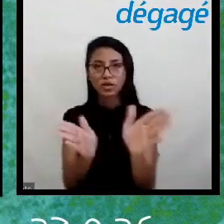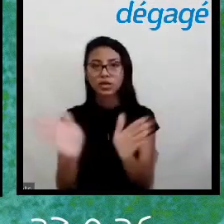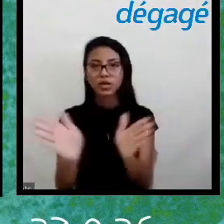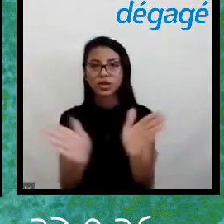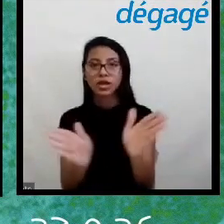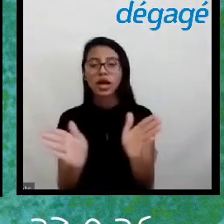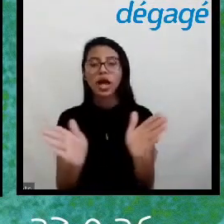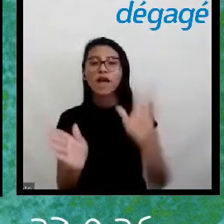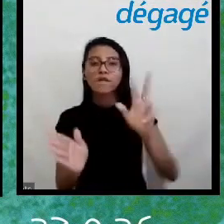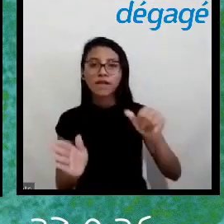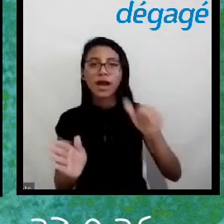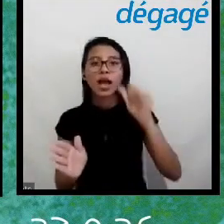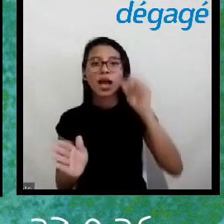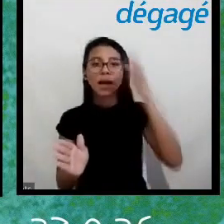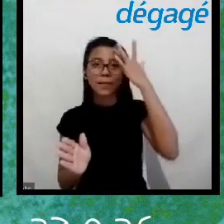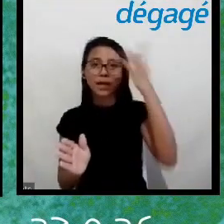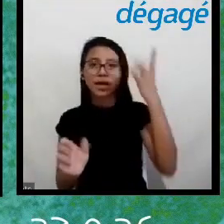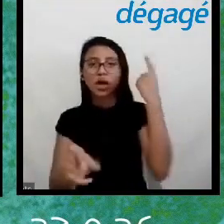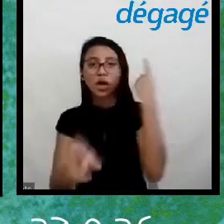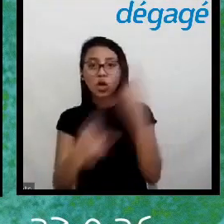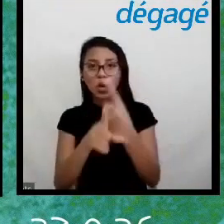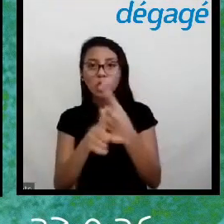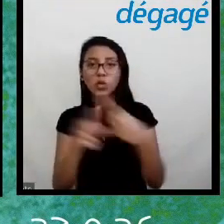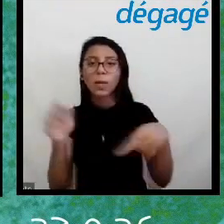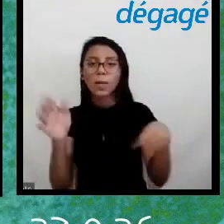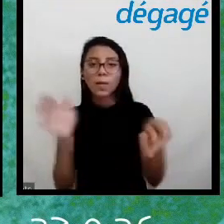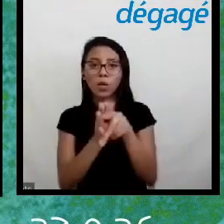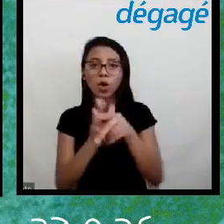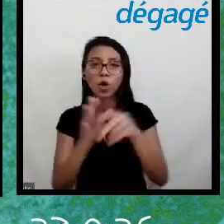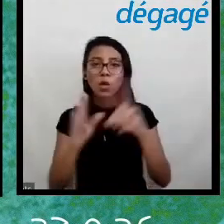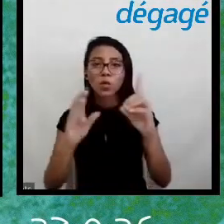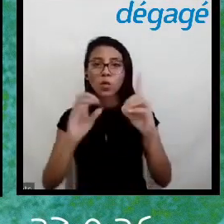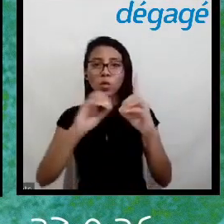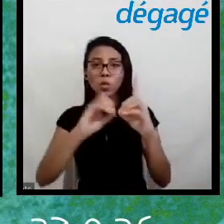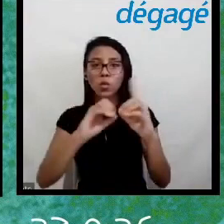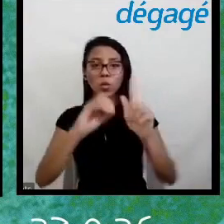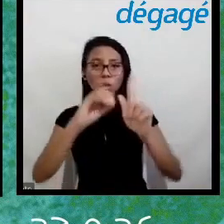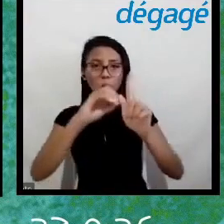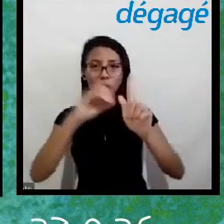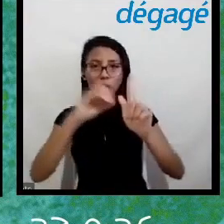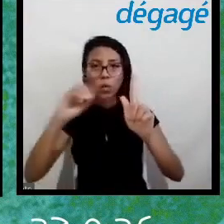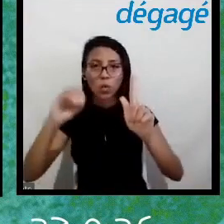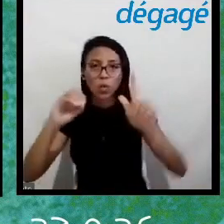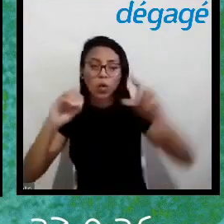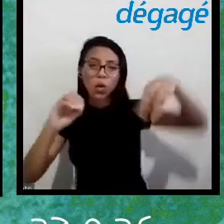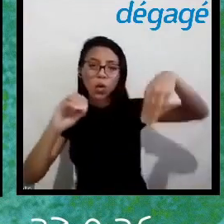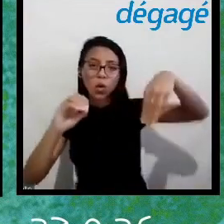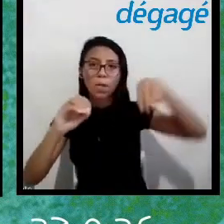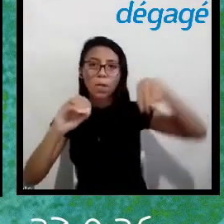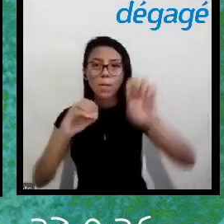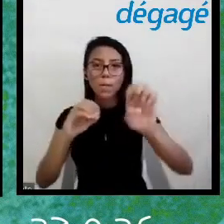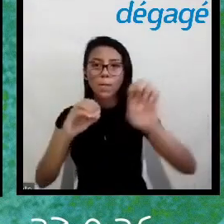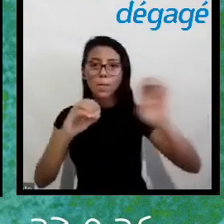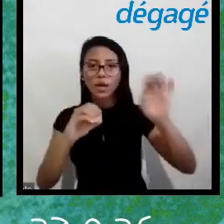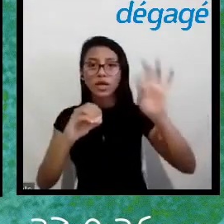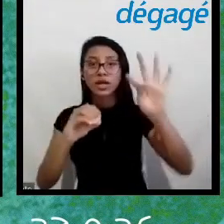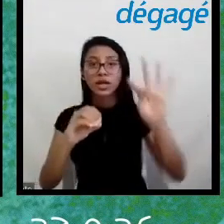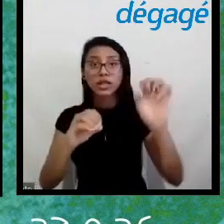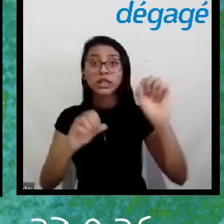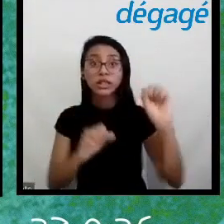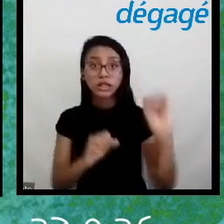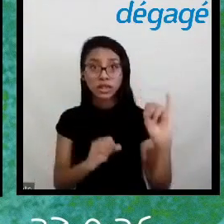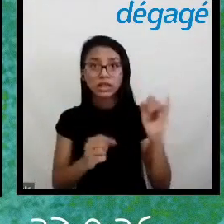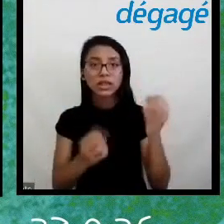Meet. E aí, quem tiver afim de fazer as oficinas, quem se interessar, quiser entrar em contato com a gente tem o Instagram